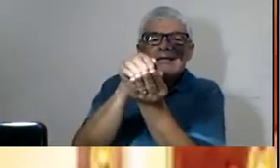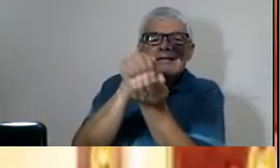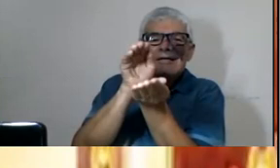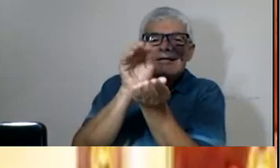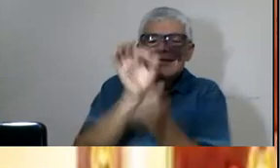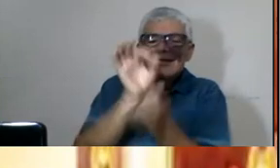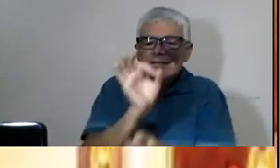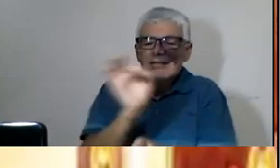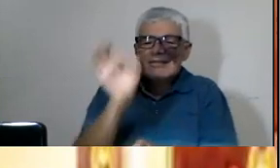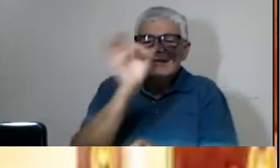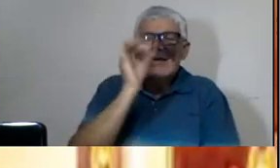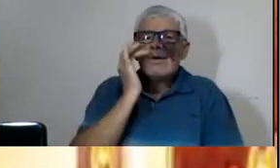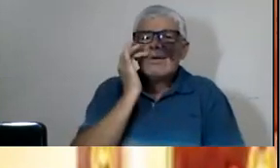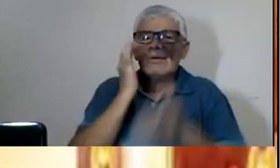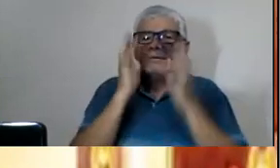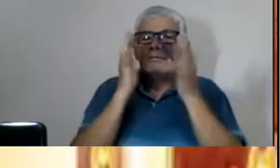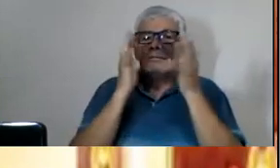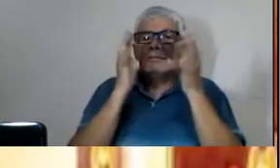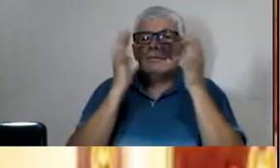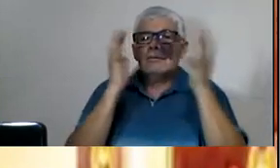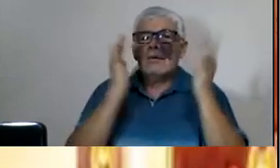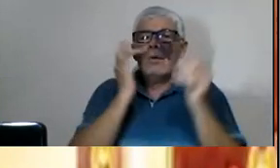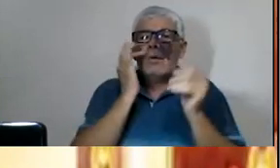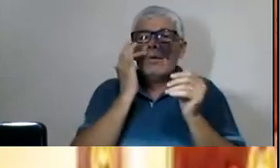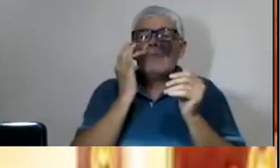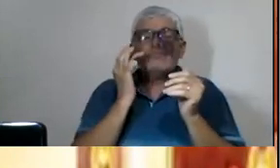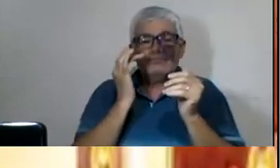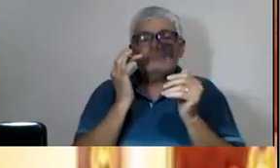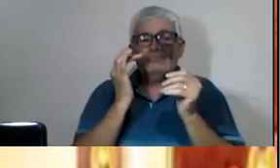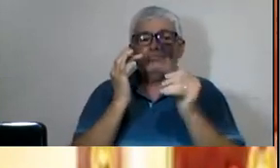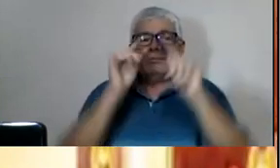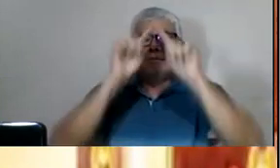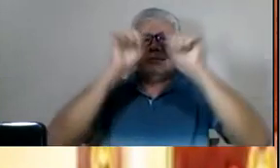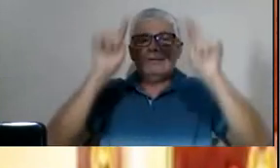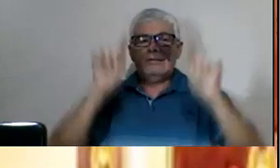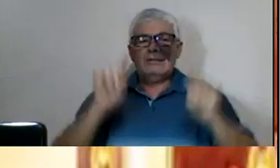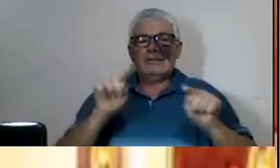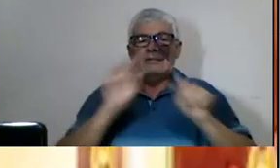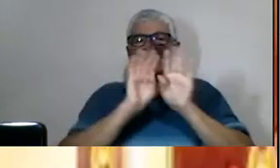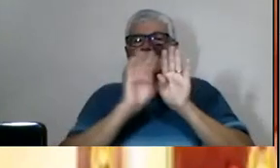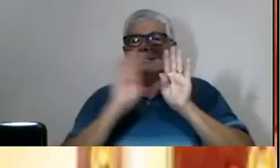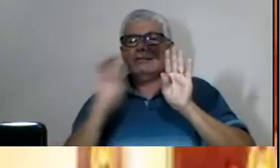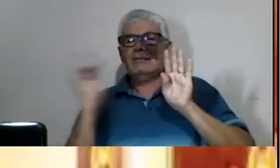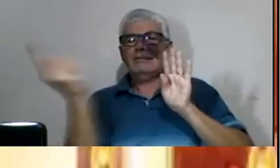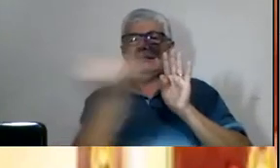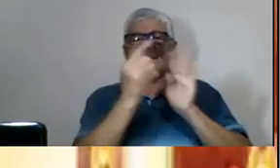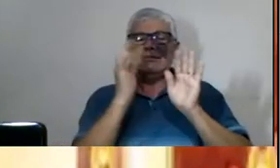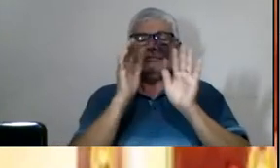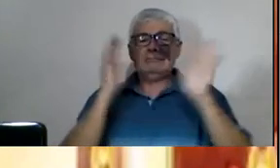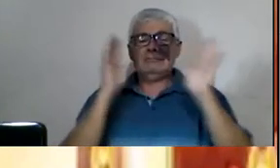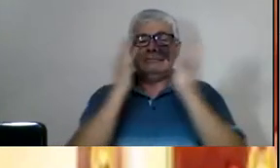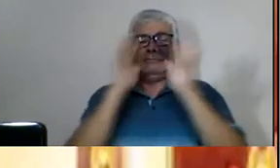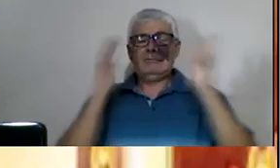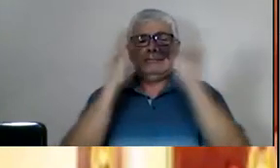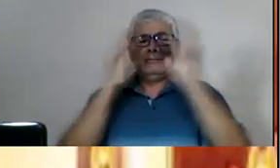Esse povo, será que vem? Será que não vem? Está cedo